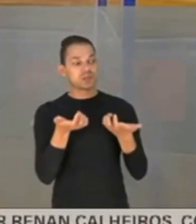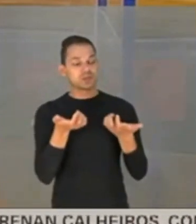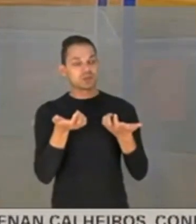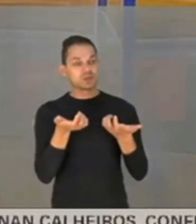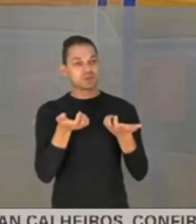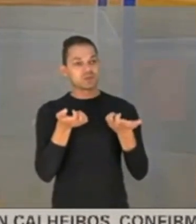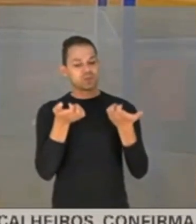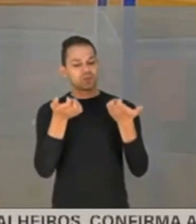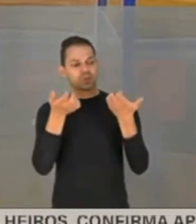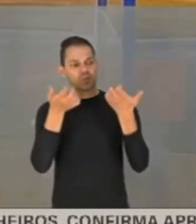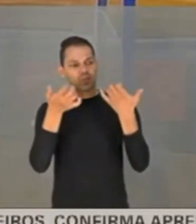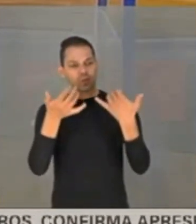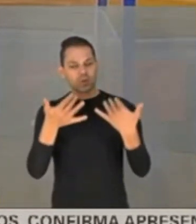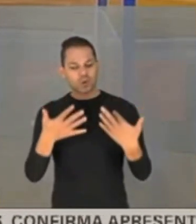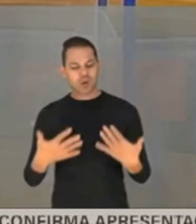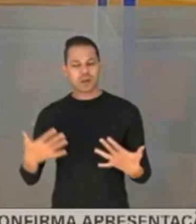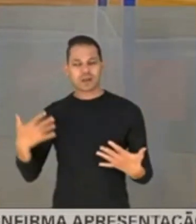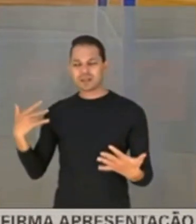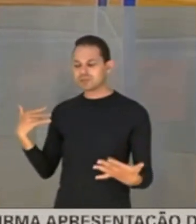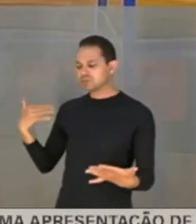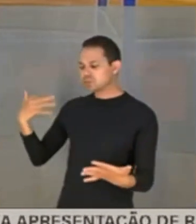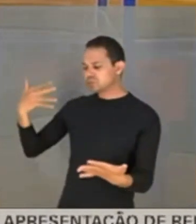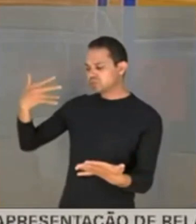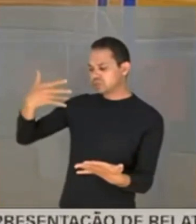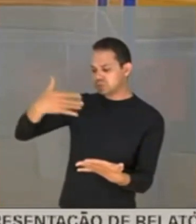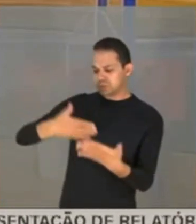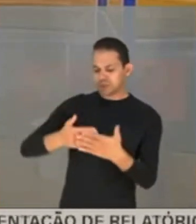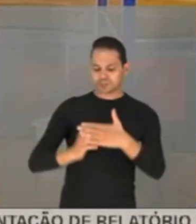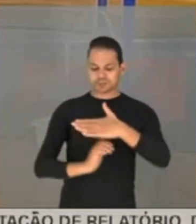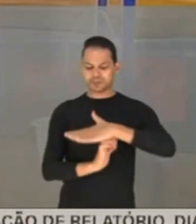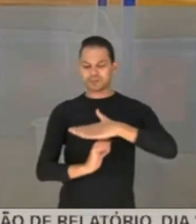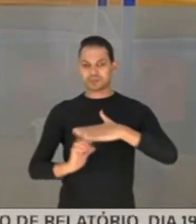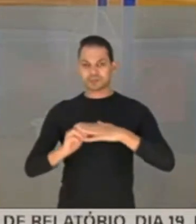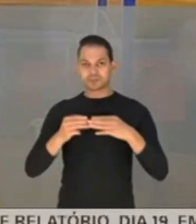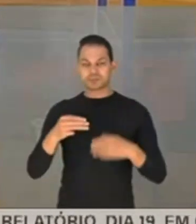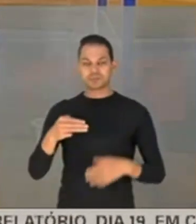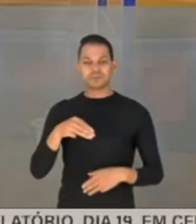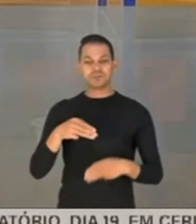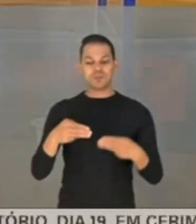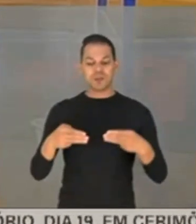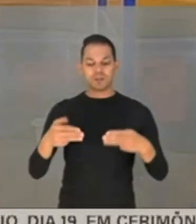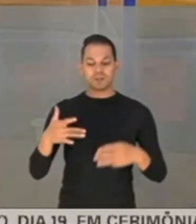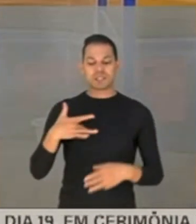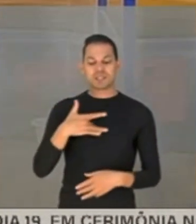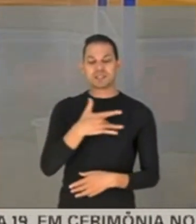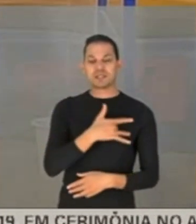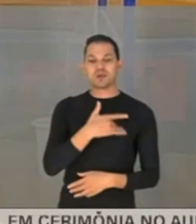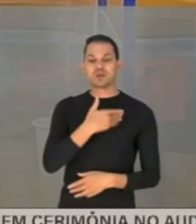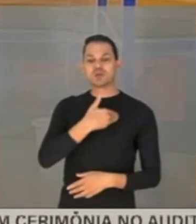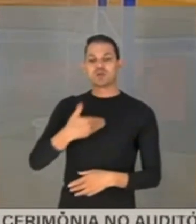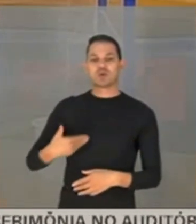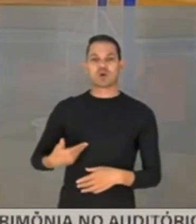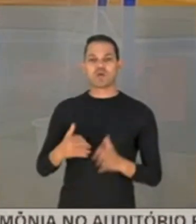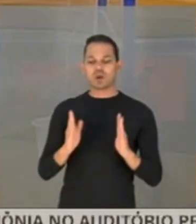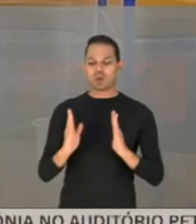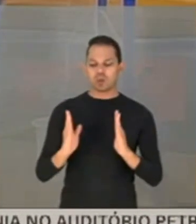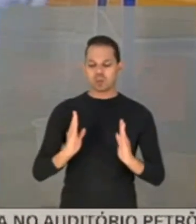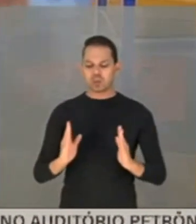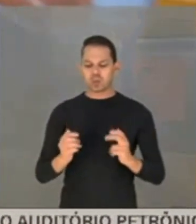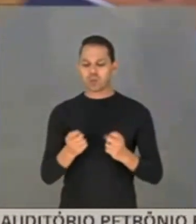expusesse aí, ao longo da trajetória da empresa no Ministério da Saúde, em quais governos ela